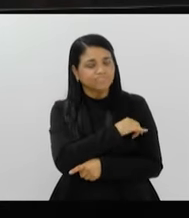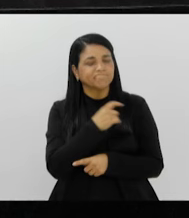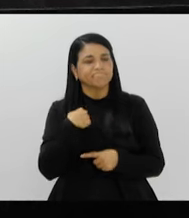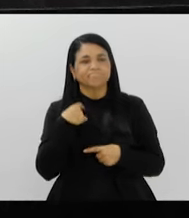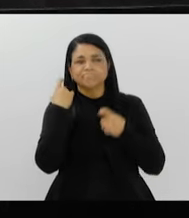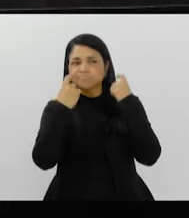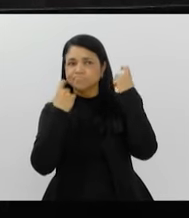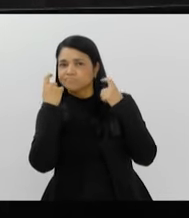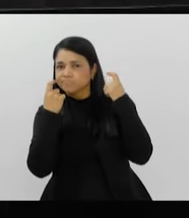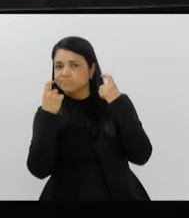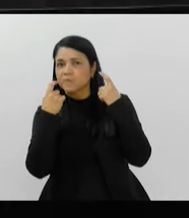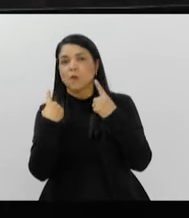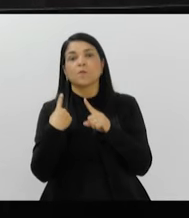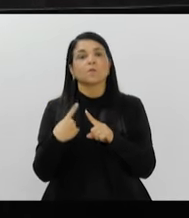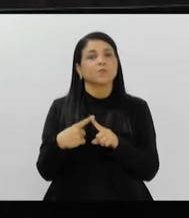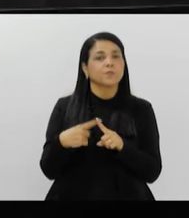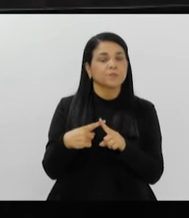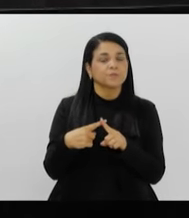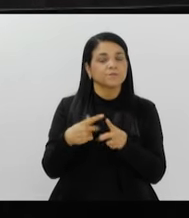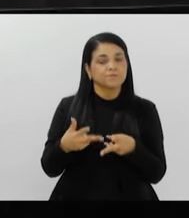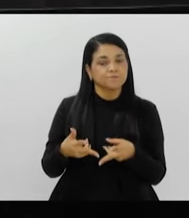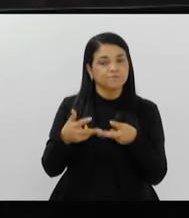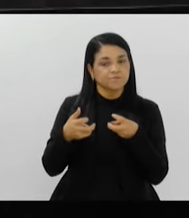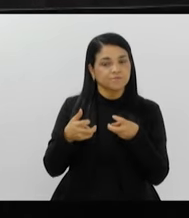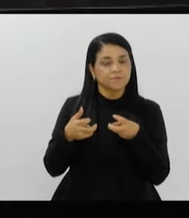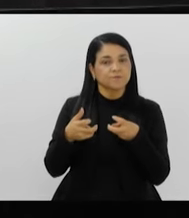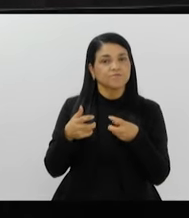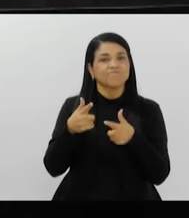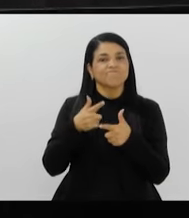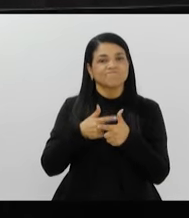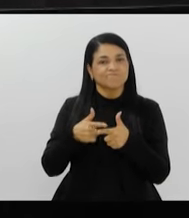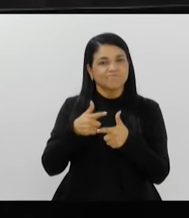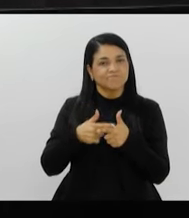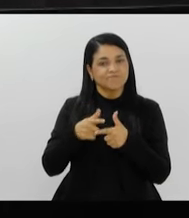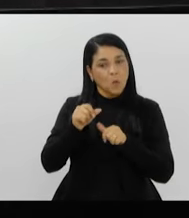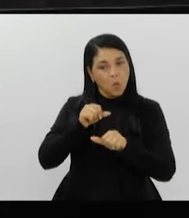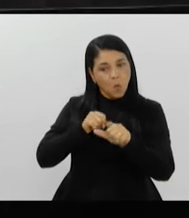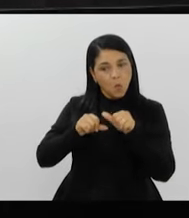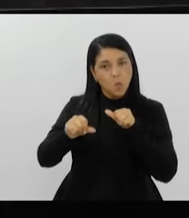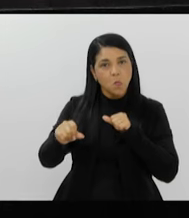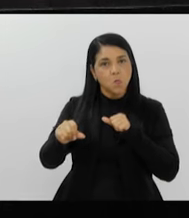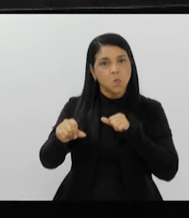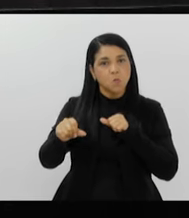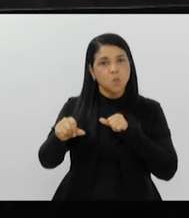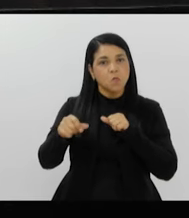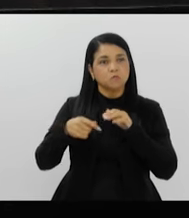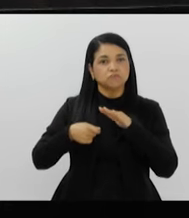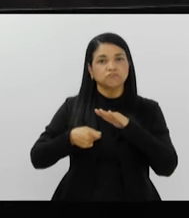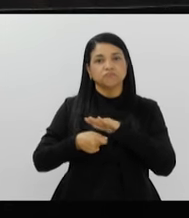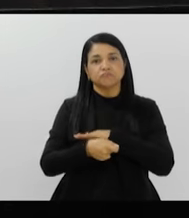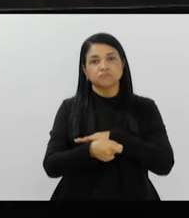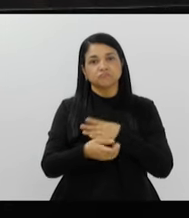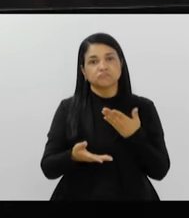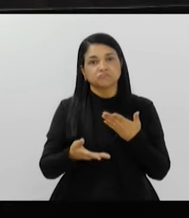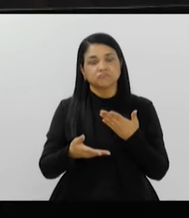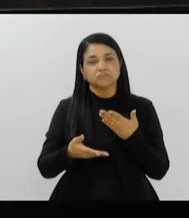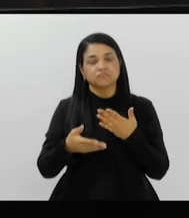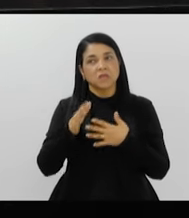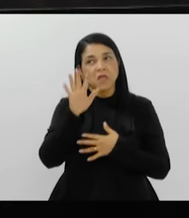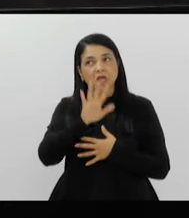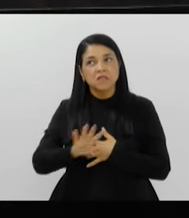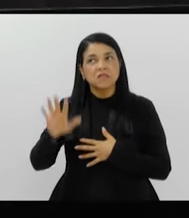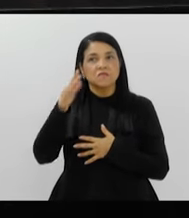muito, porque vemos uma situação reversa a essa dos investimentos a nível